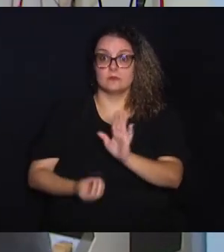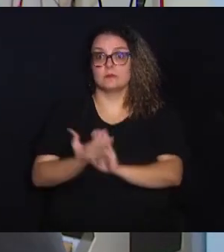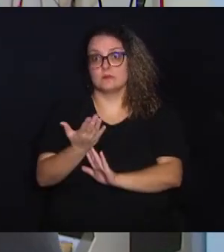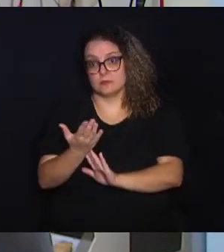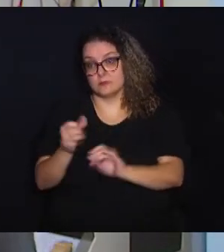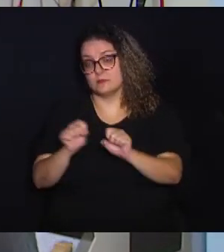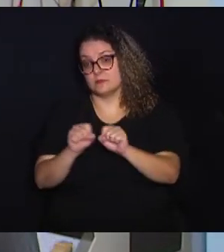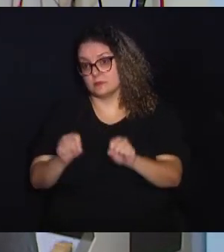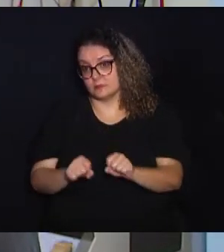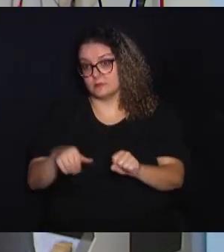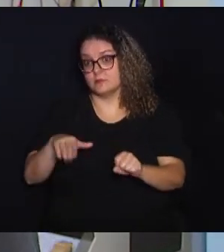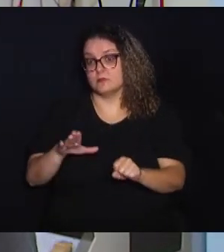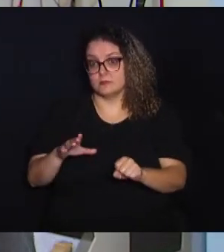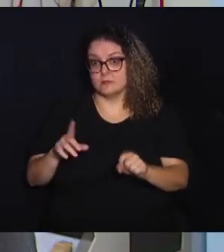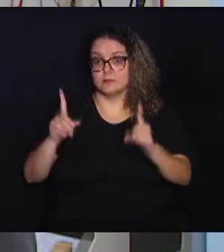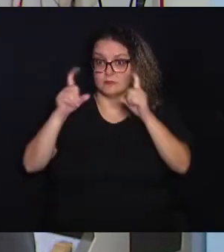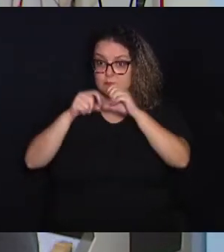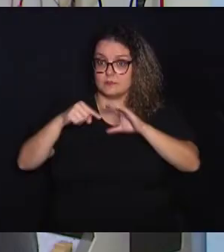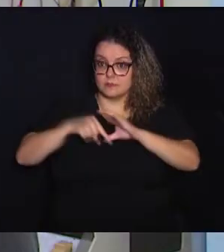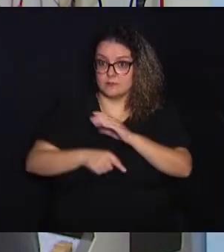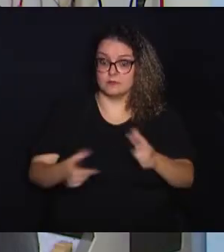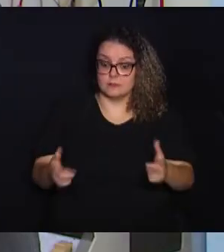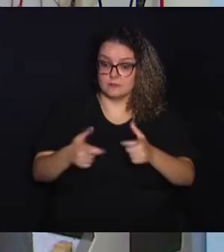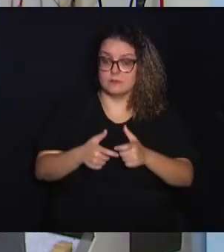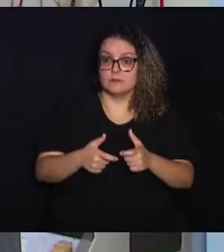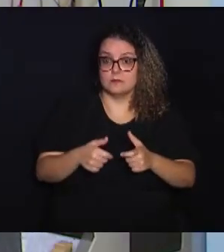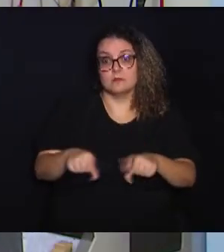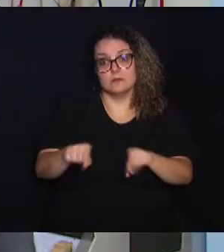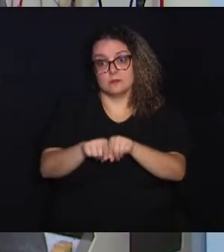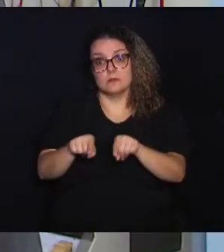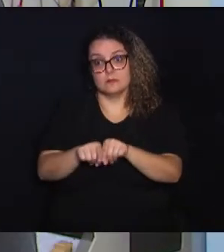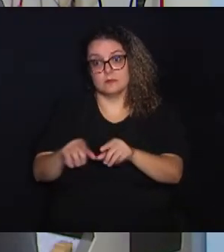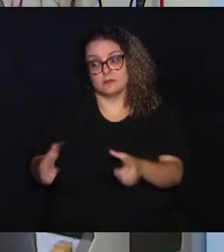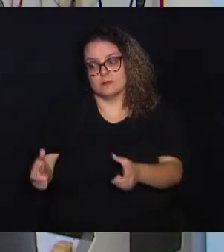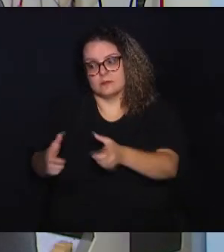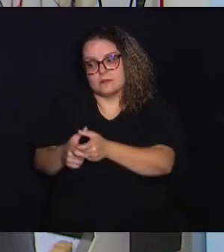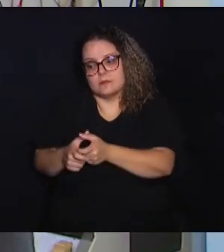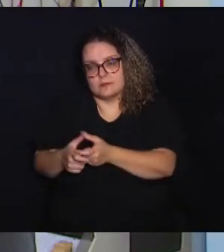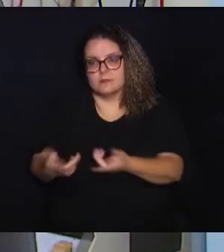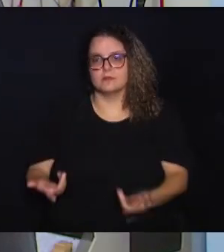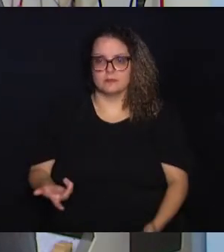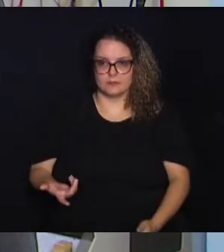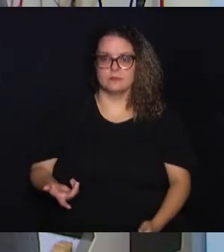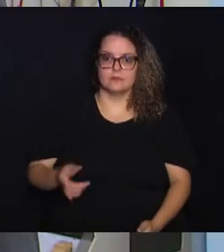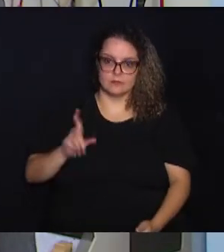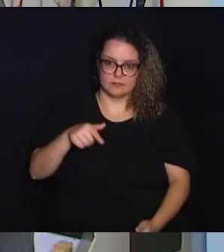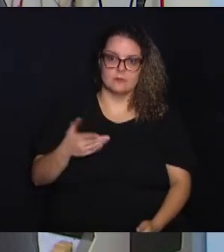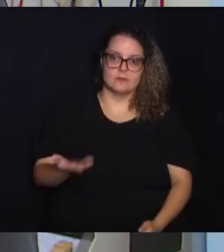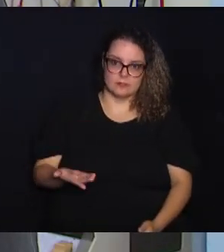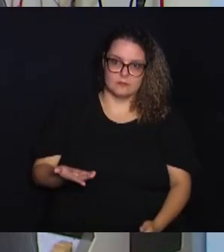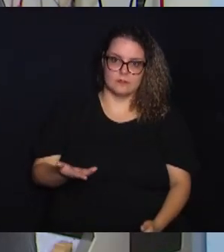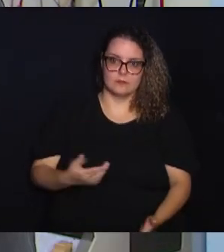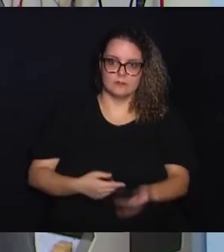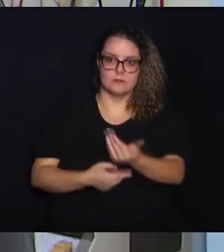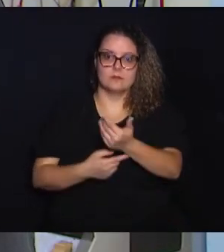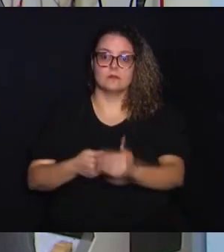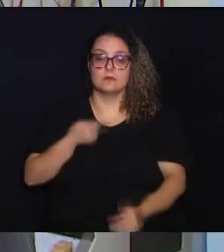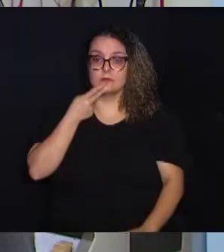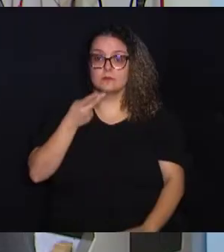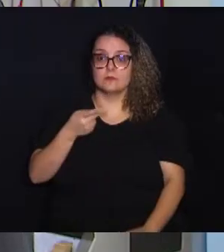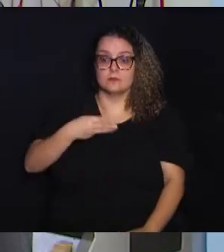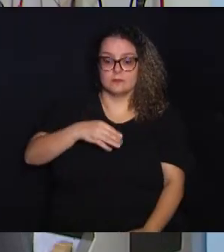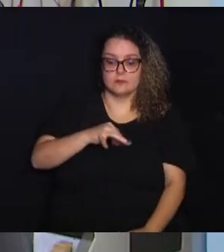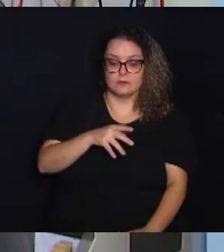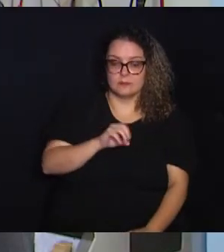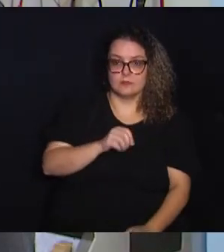gente crie sistemas cada vez mais complexos e, ao mesmo tempo, mais compactos. Aí, nisso, entra a tecnologia